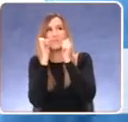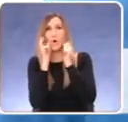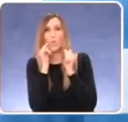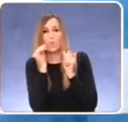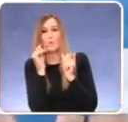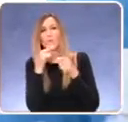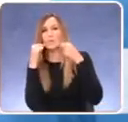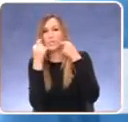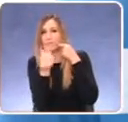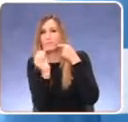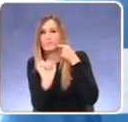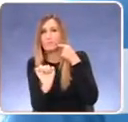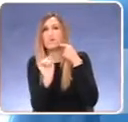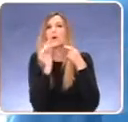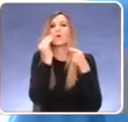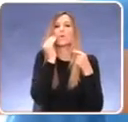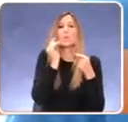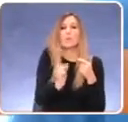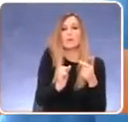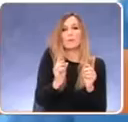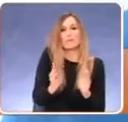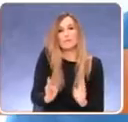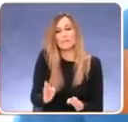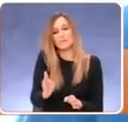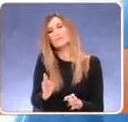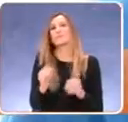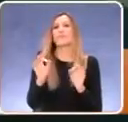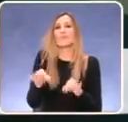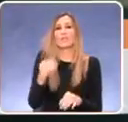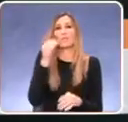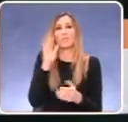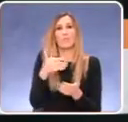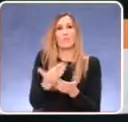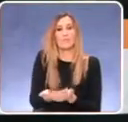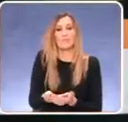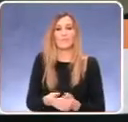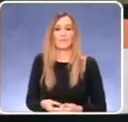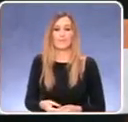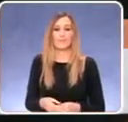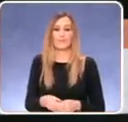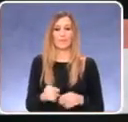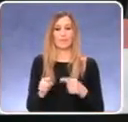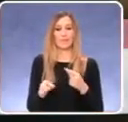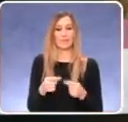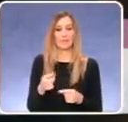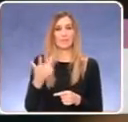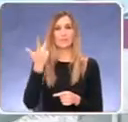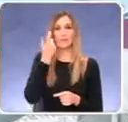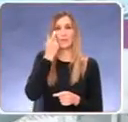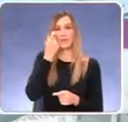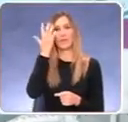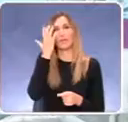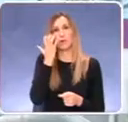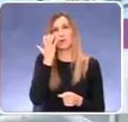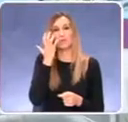doente tem e que, portanto, que vamos ter que conseguir no final. E depois então a anestesia, ainda não foi feita, vamos